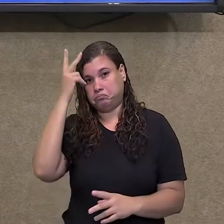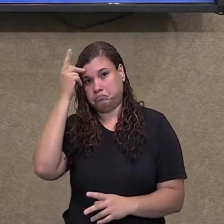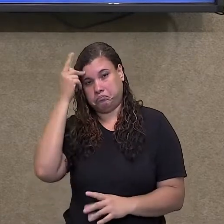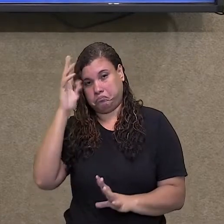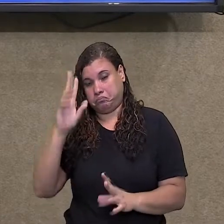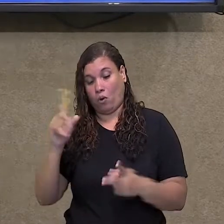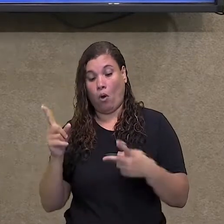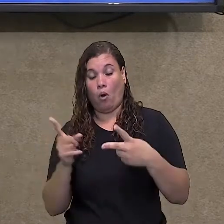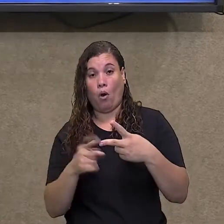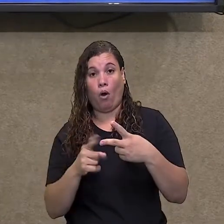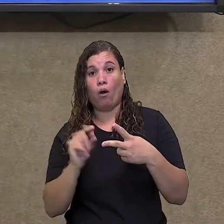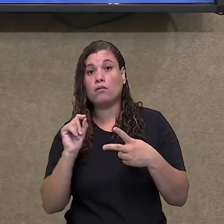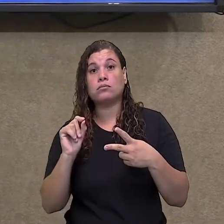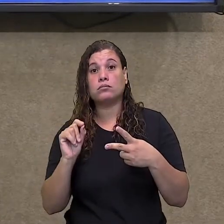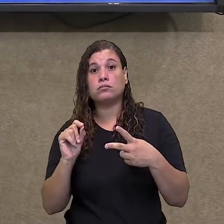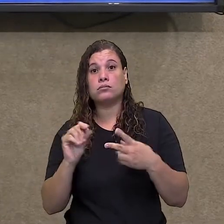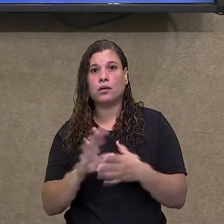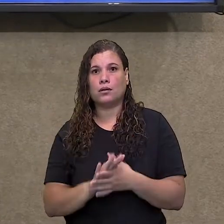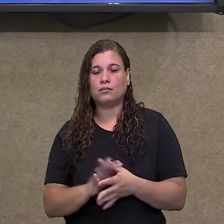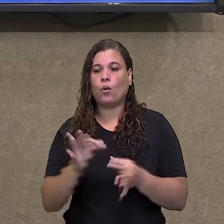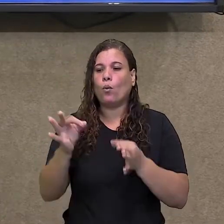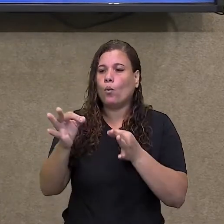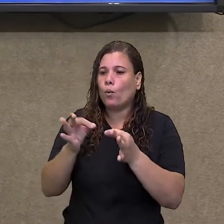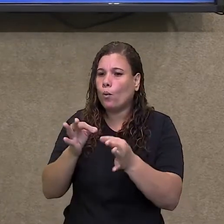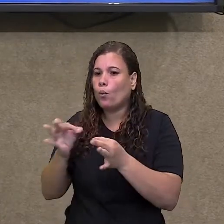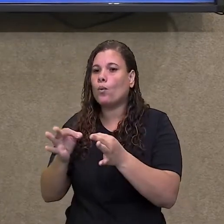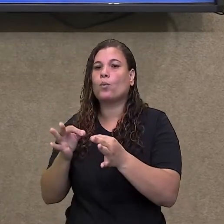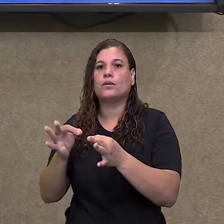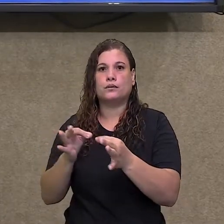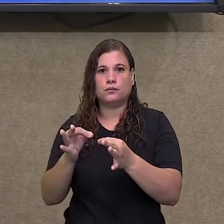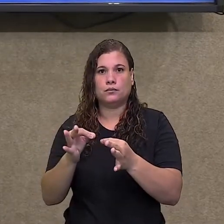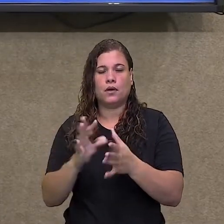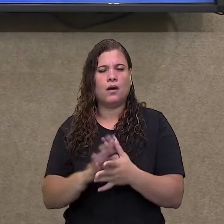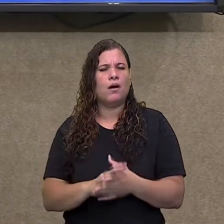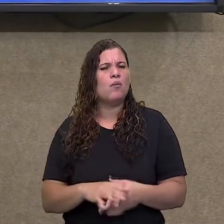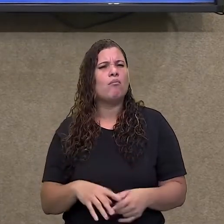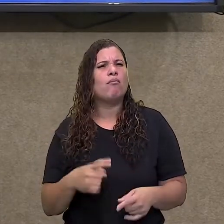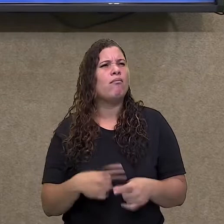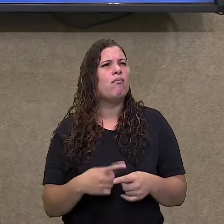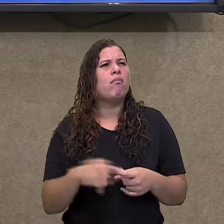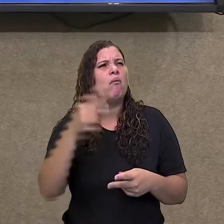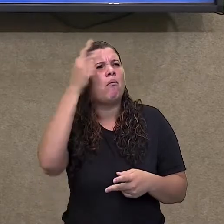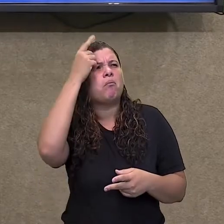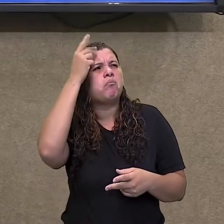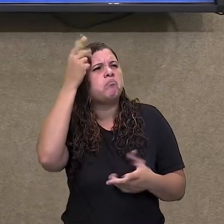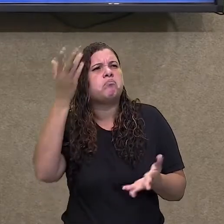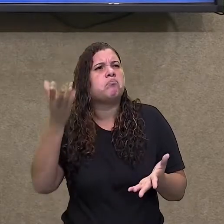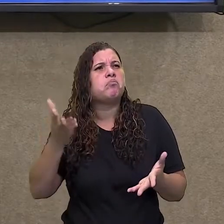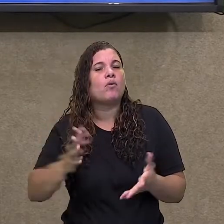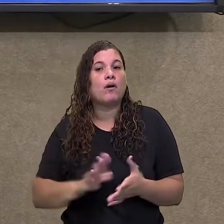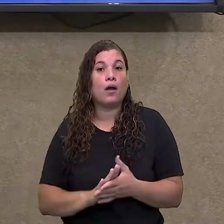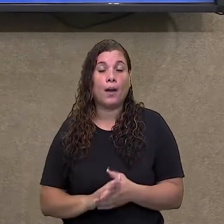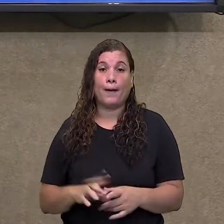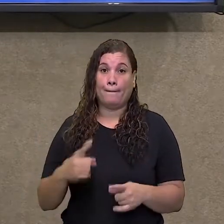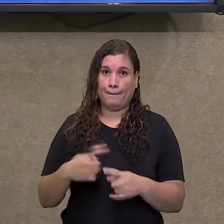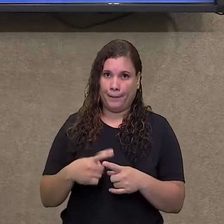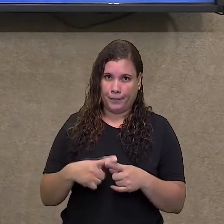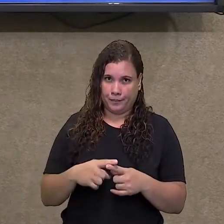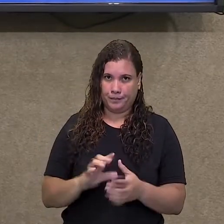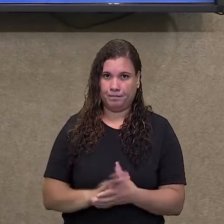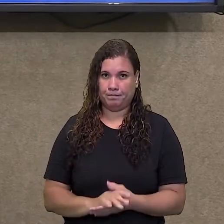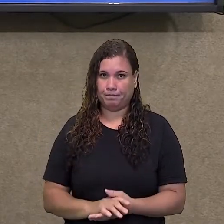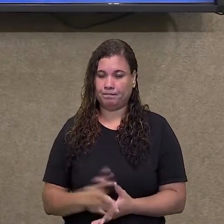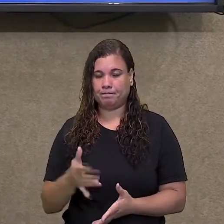Então, naturalmente, as pessoas elas encontraram numa determinada área um meio